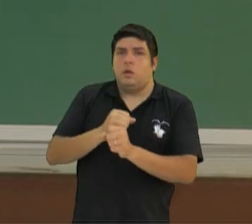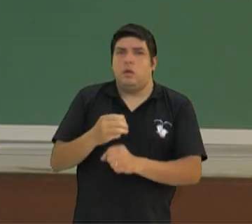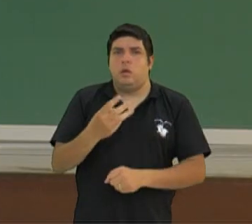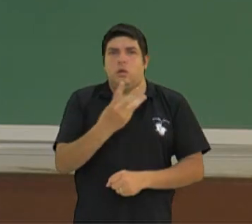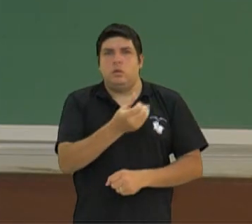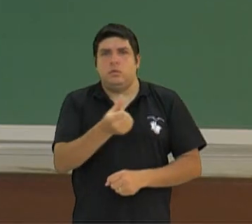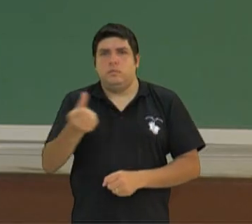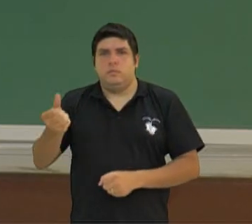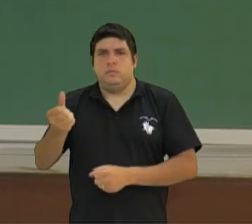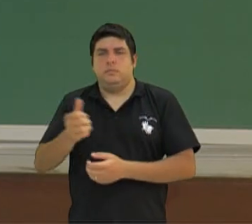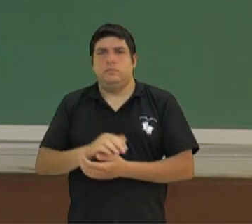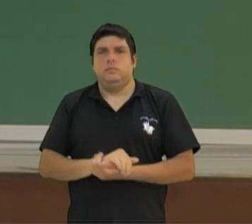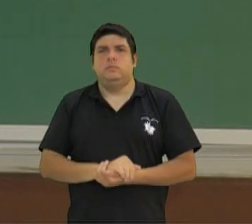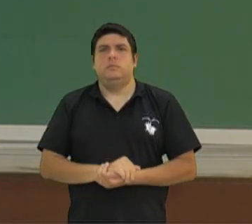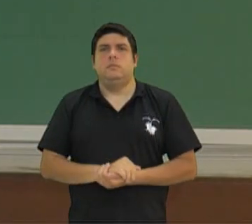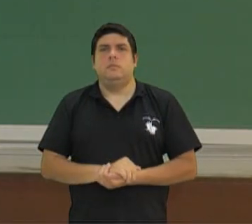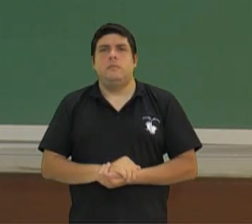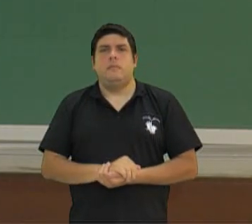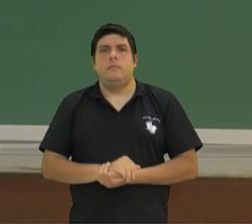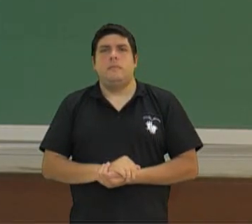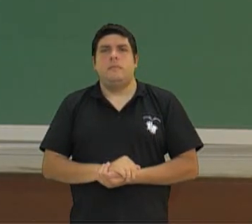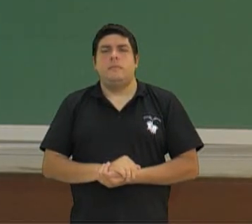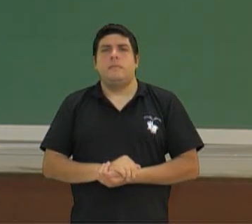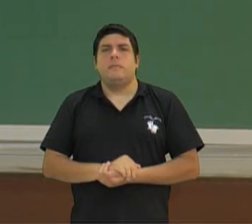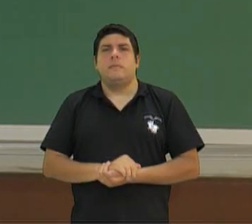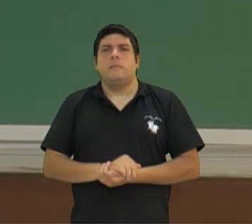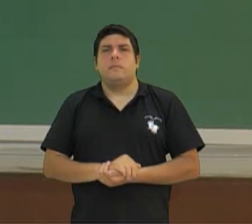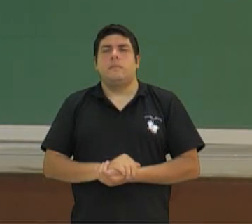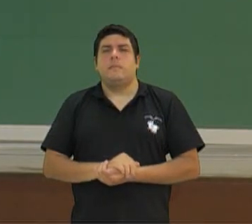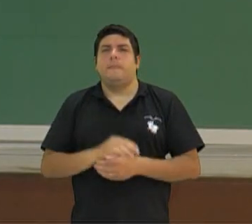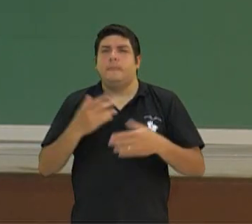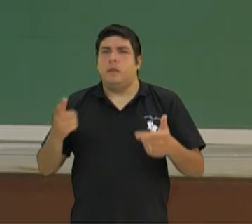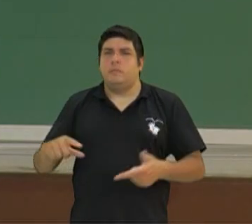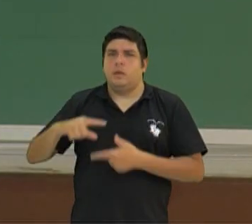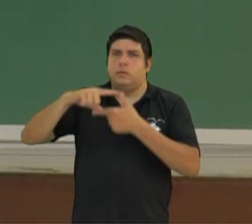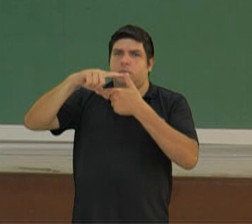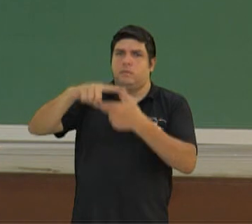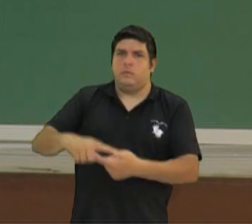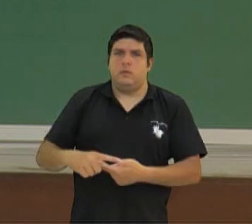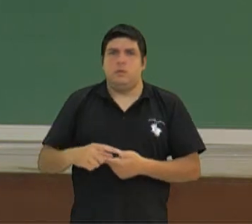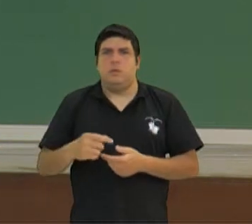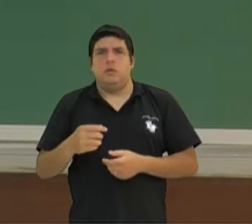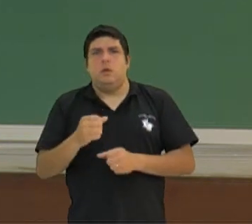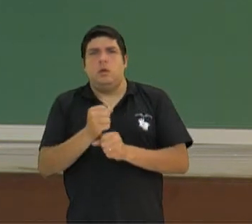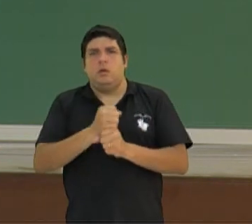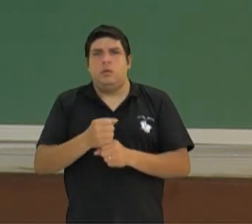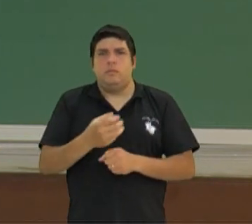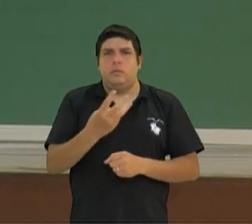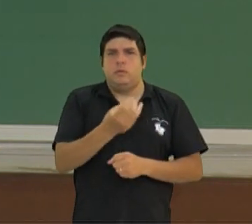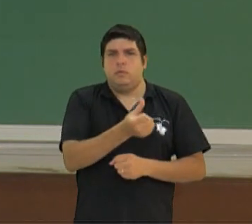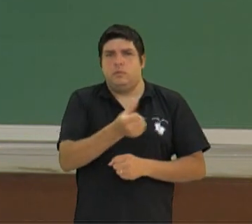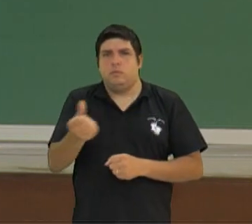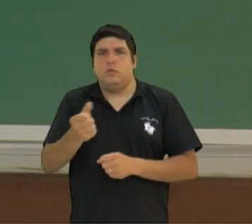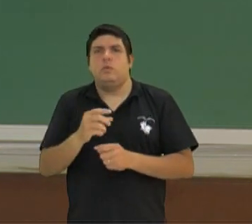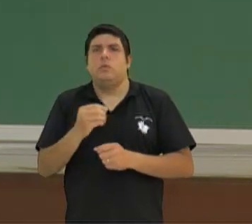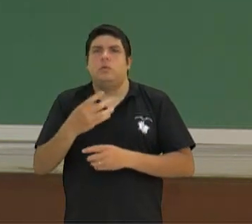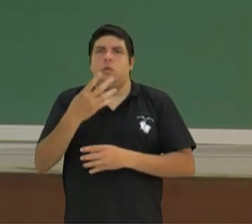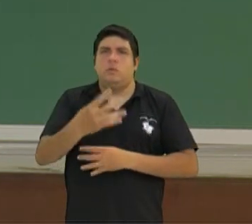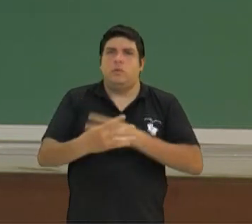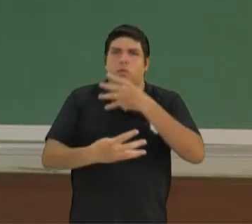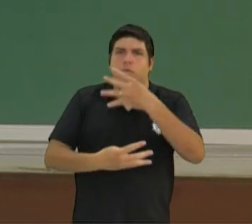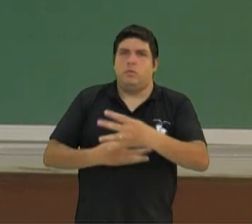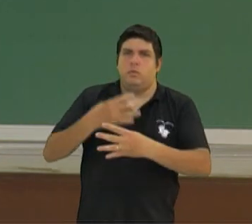on Valentine's Day. De acordo com a tradição, num ano bissexto, que acontece de 4 em 4 anos, né, quando o mês de fevereiro tem um dia a mais,